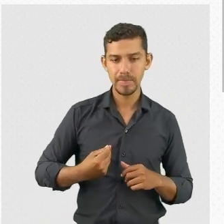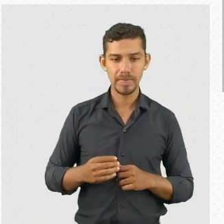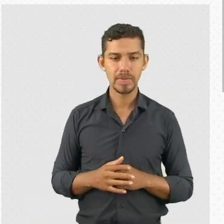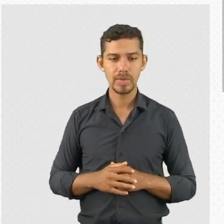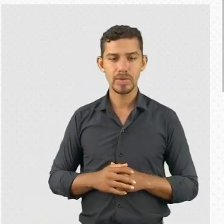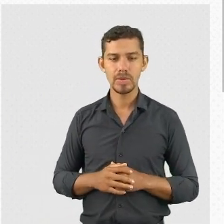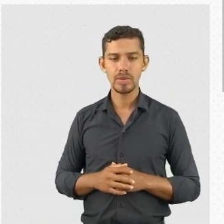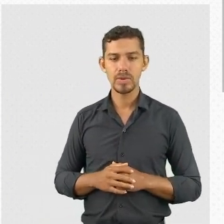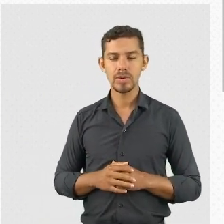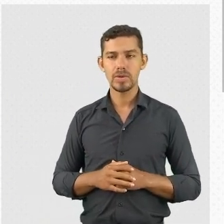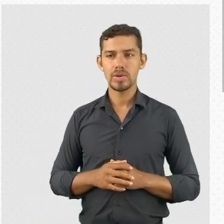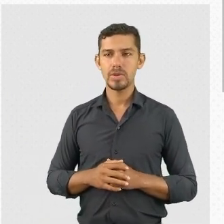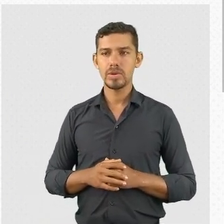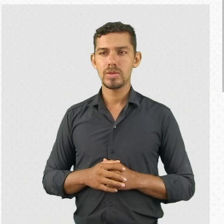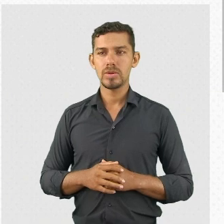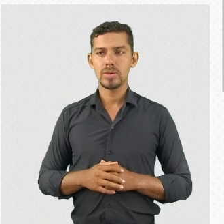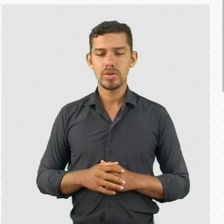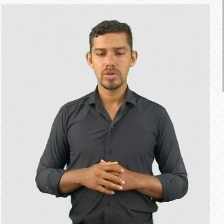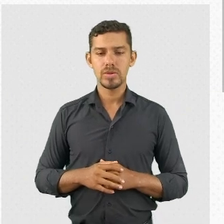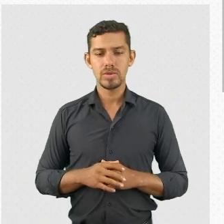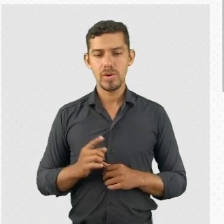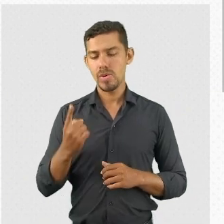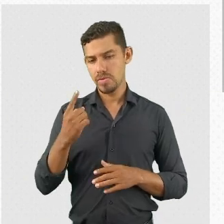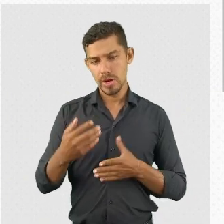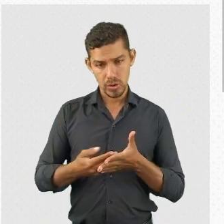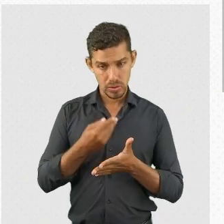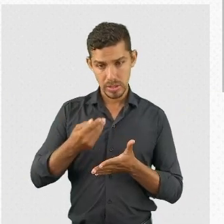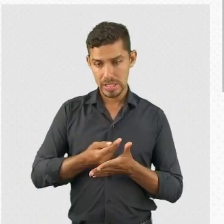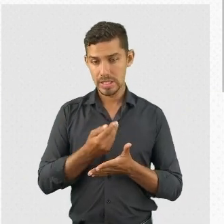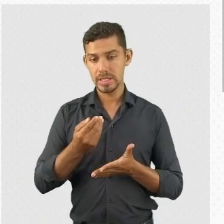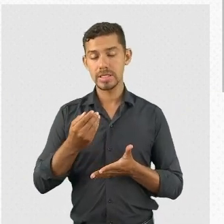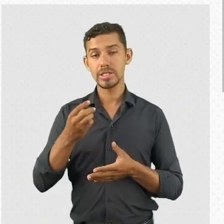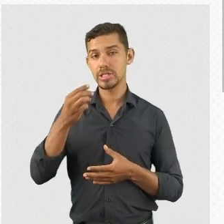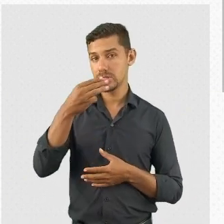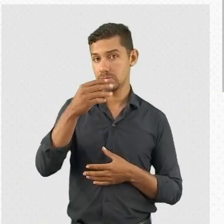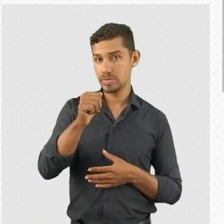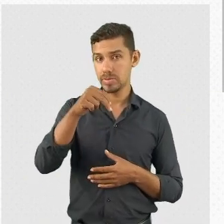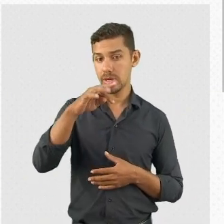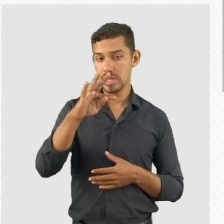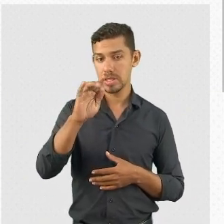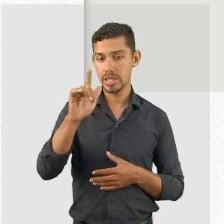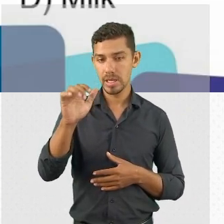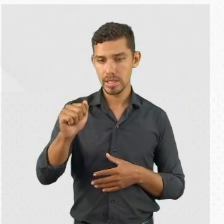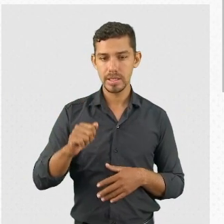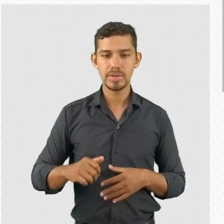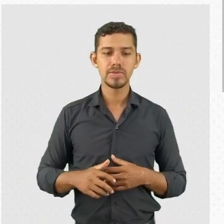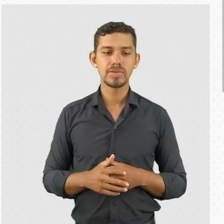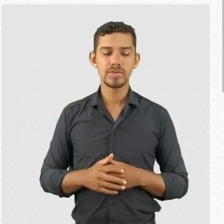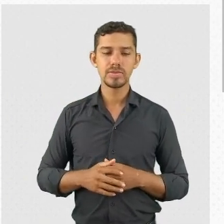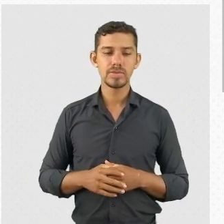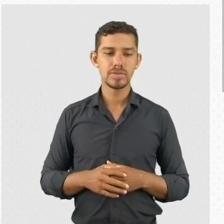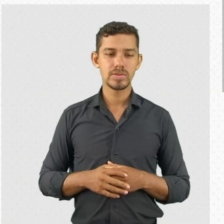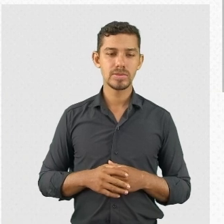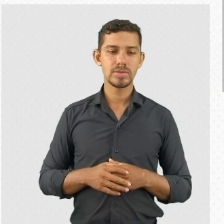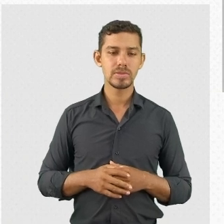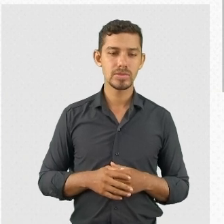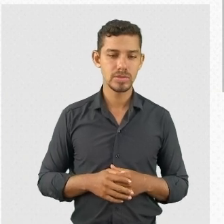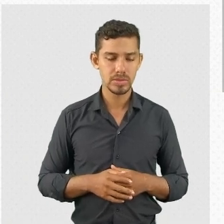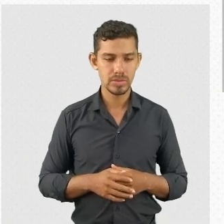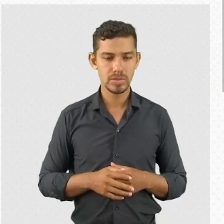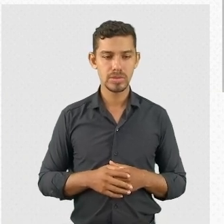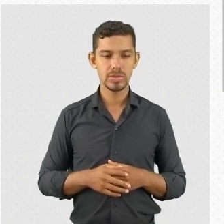1 spoon butter seria uma colher de manteiga. Então, vamos voltar para a nossa questão para a gente ver o que nós